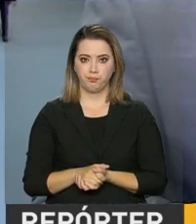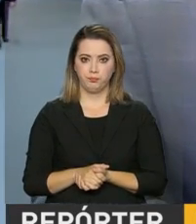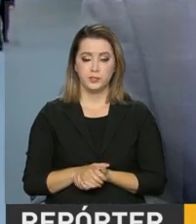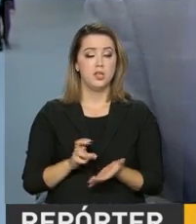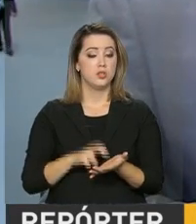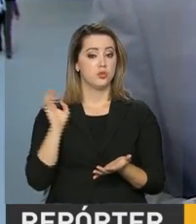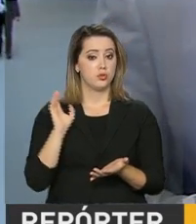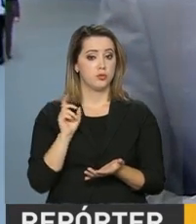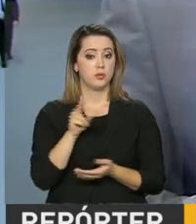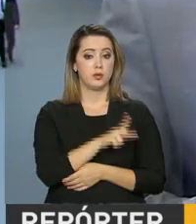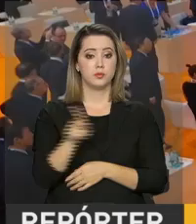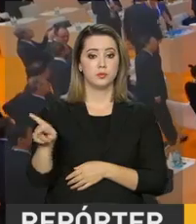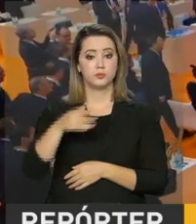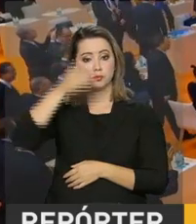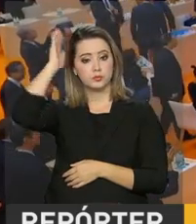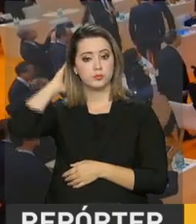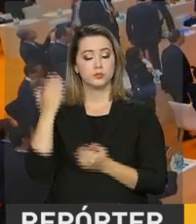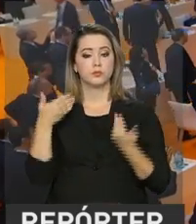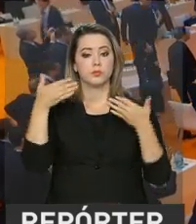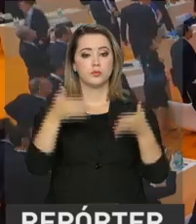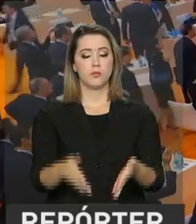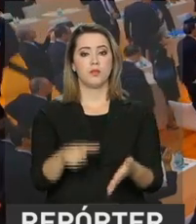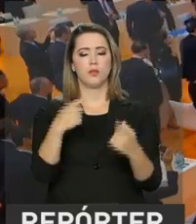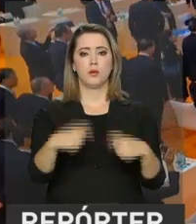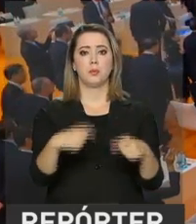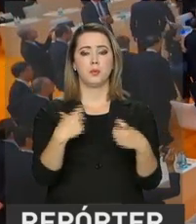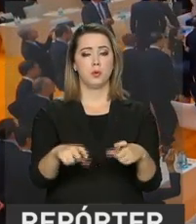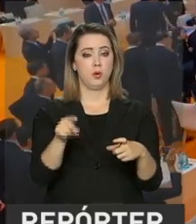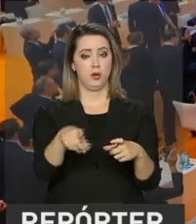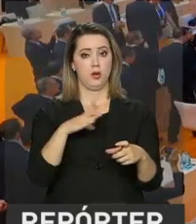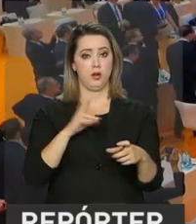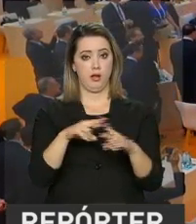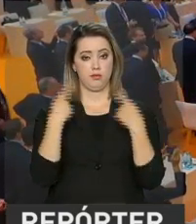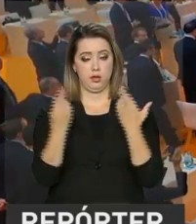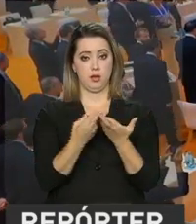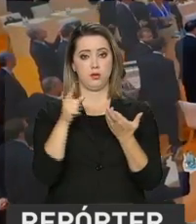presidente Michel Temer veio aqui para o Centro de Convenções, onde acontece a